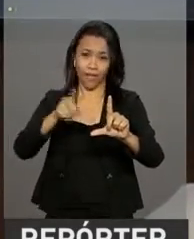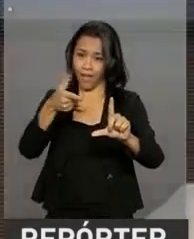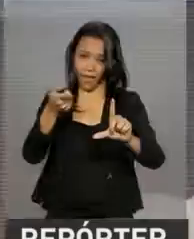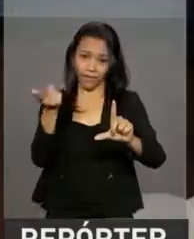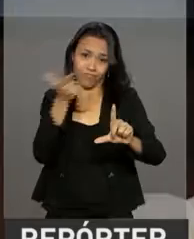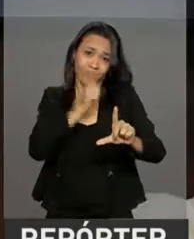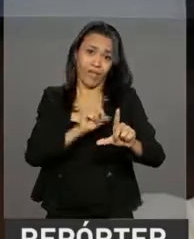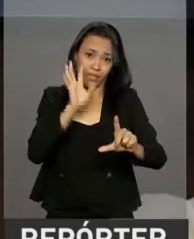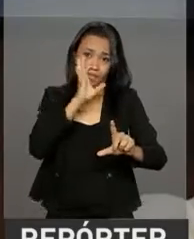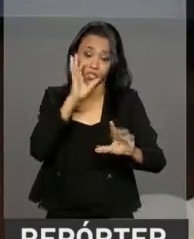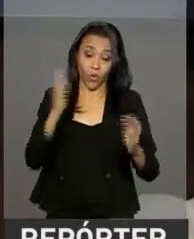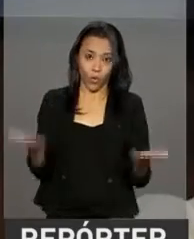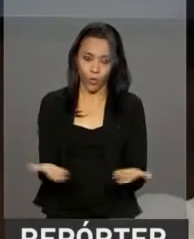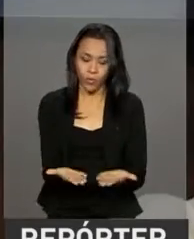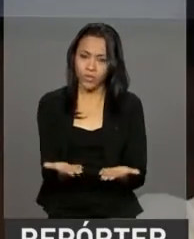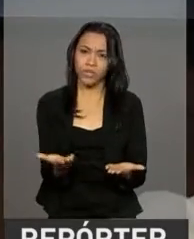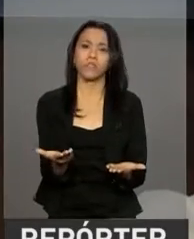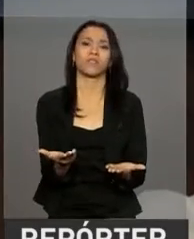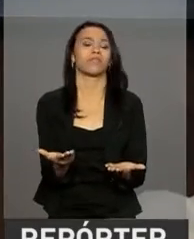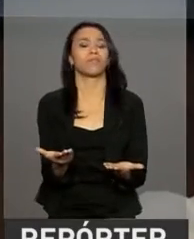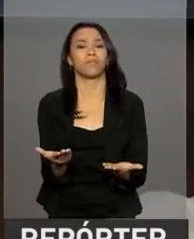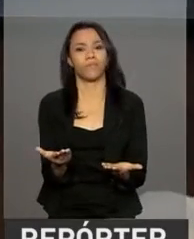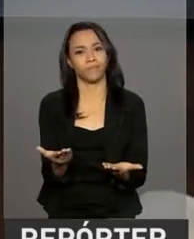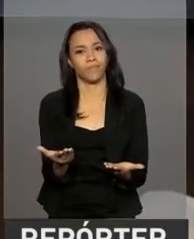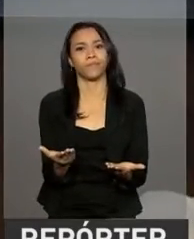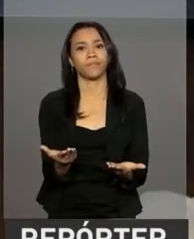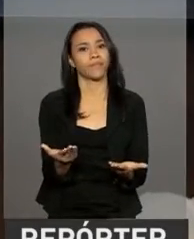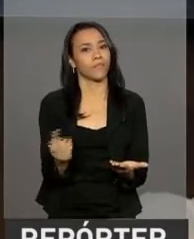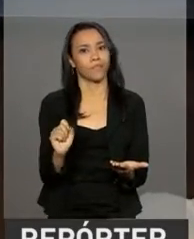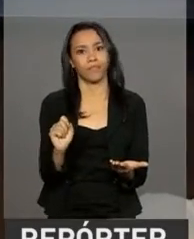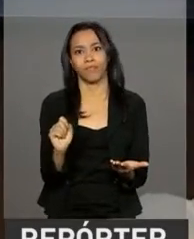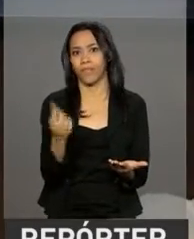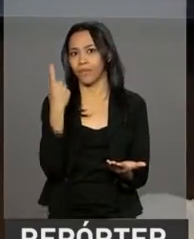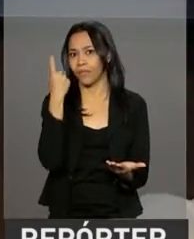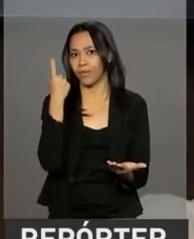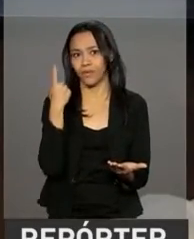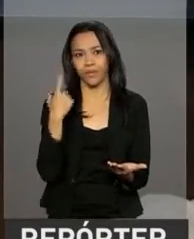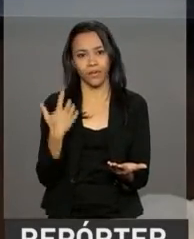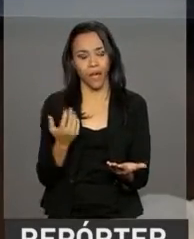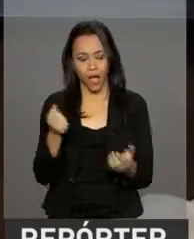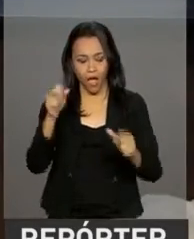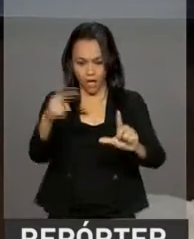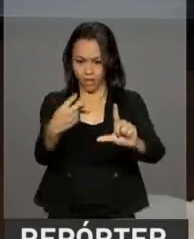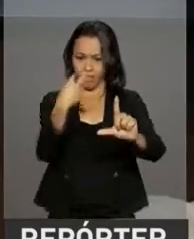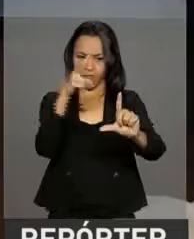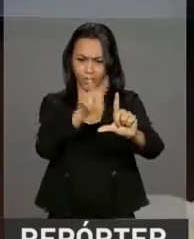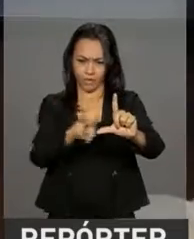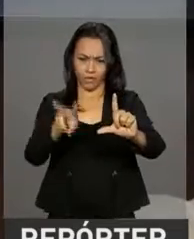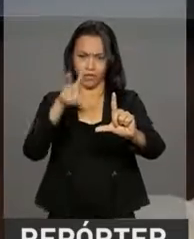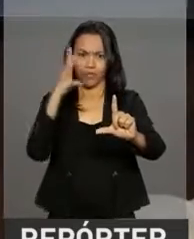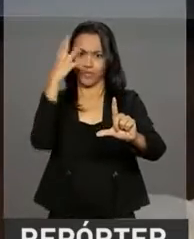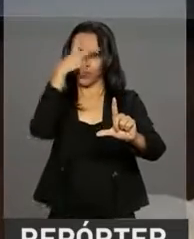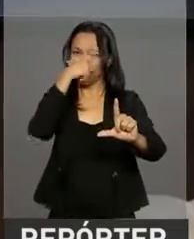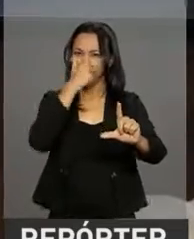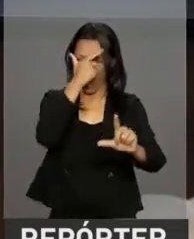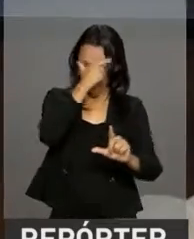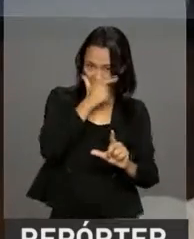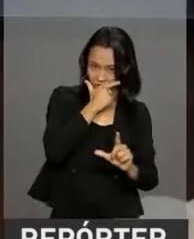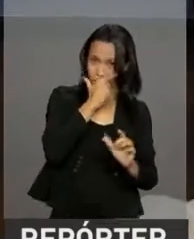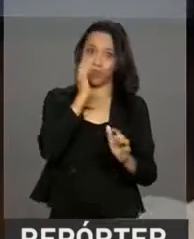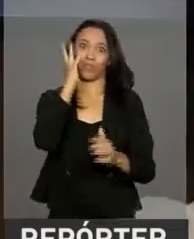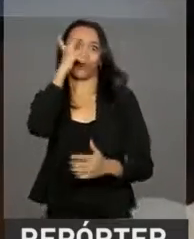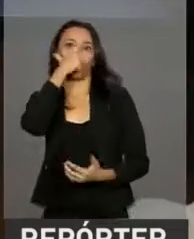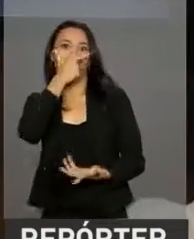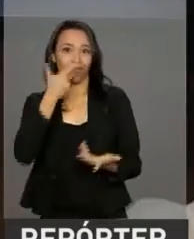pegava hoje em dia é em primeiro lugar hoje em dia é de imagem muito boa que é pedir que a bonita televisa